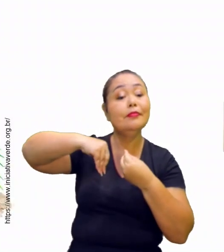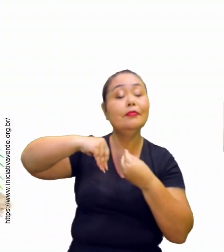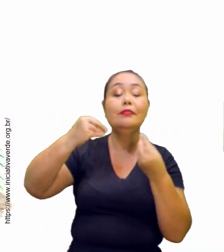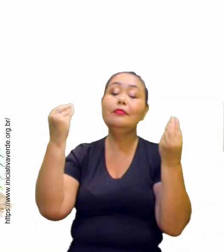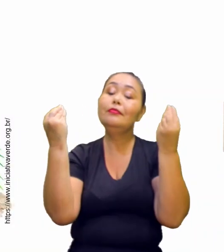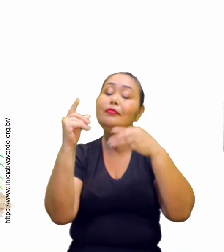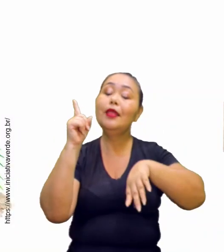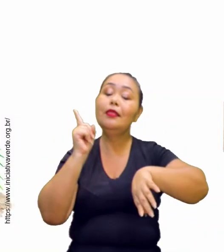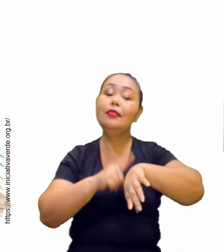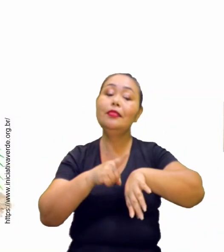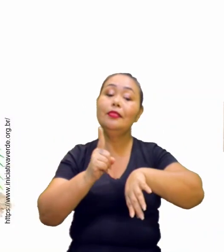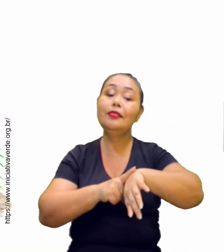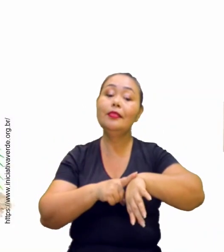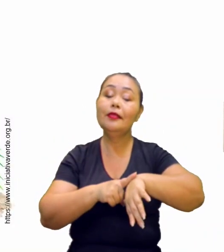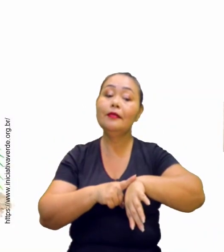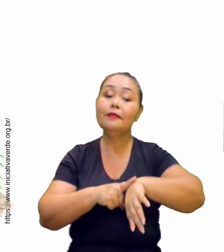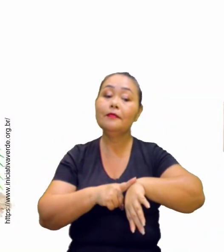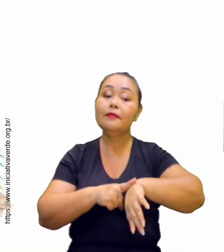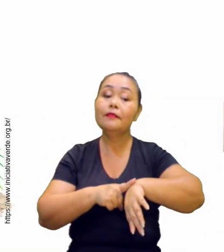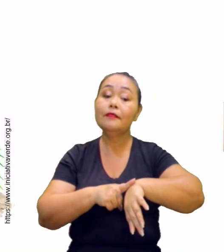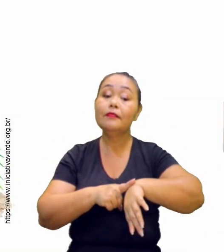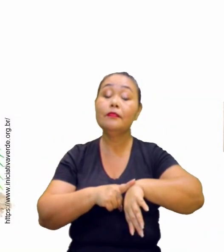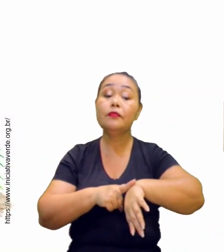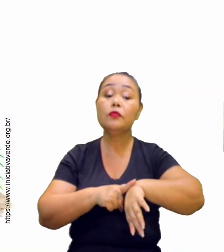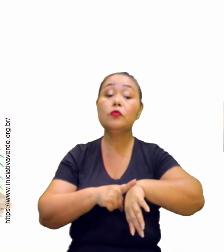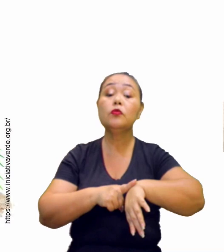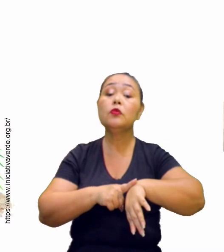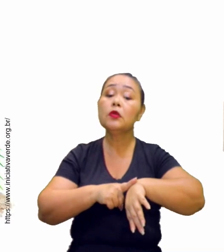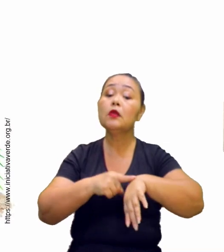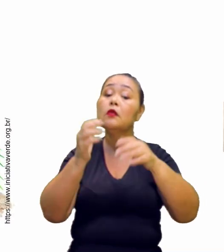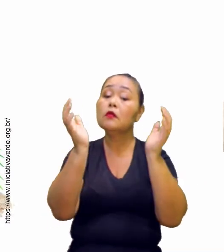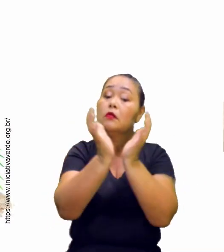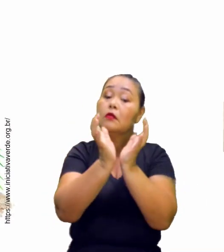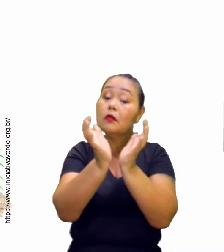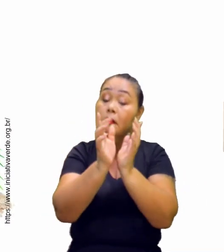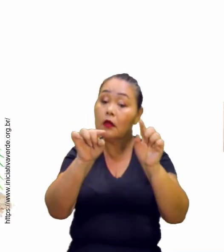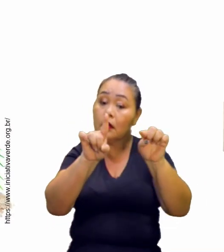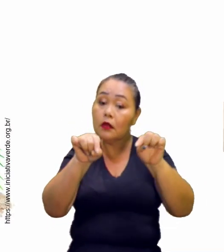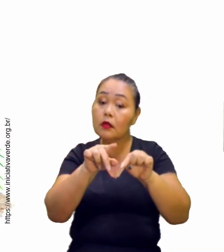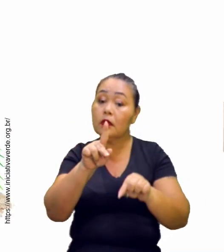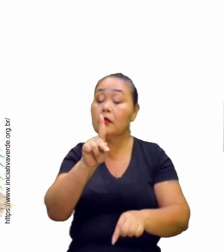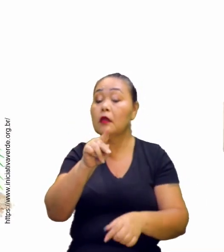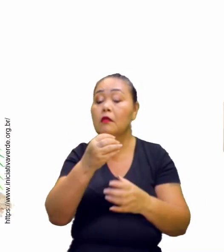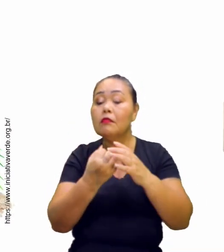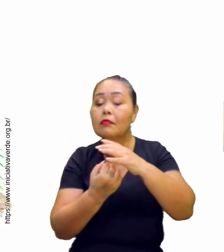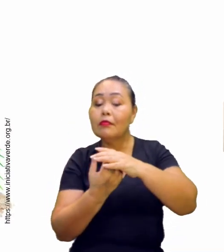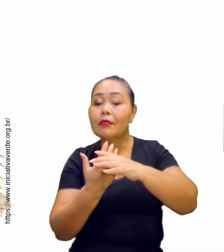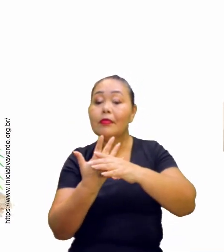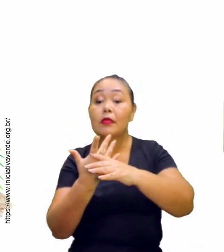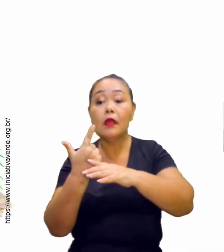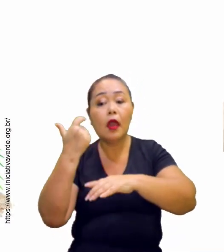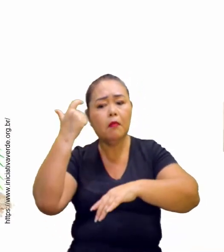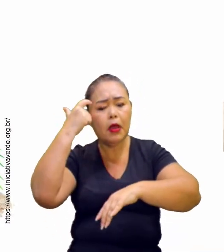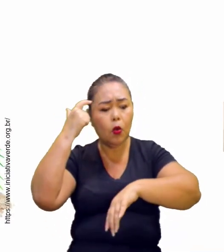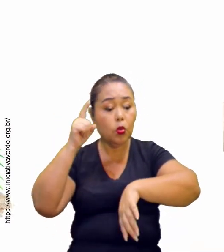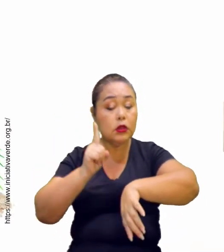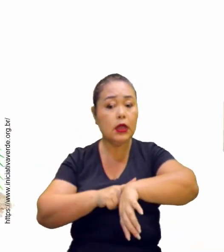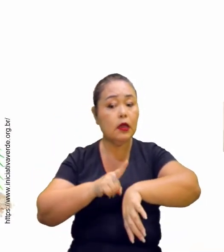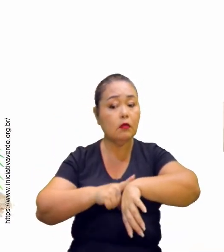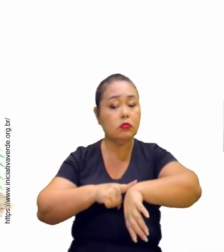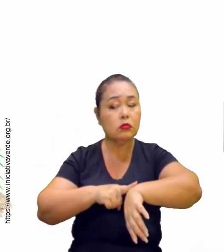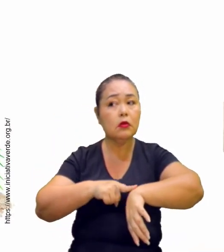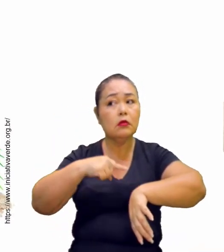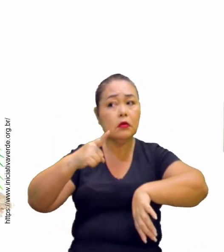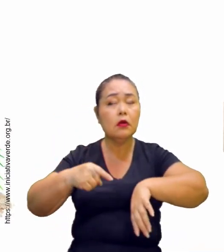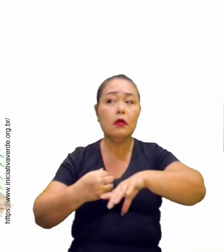no tempo. Trata-se do arranjo de espécies na área de plantio, considerando o tempo em que esses componentes